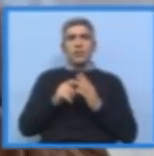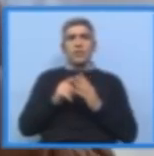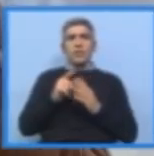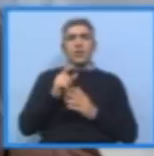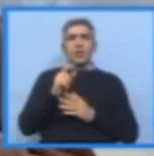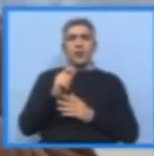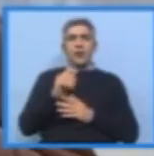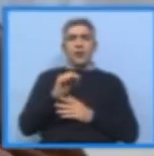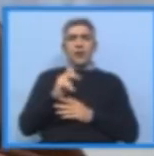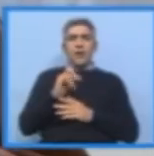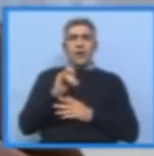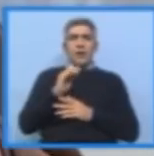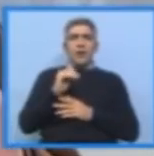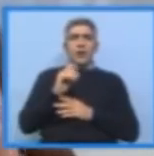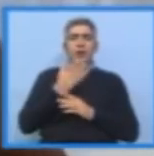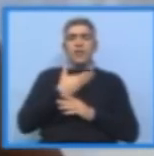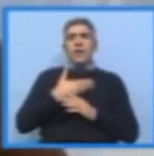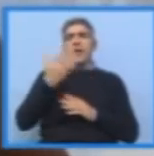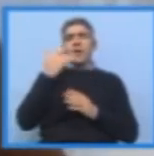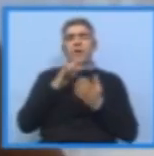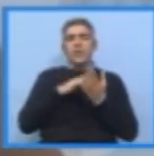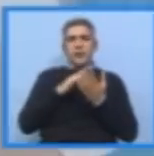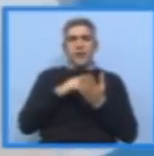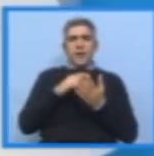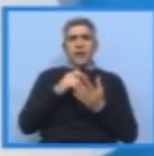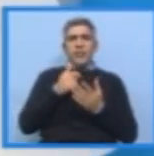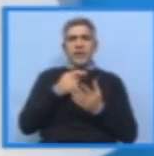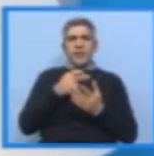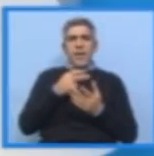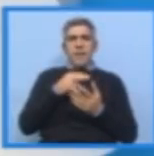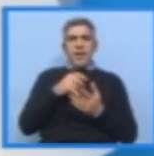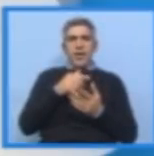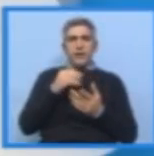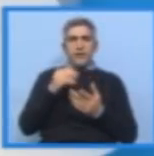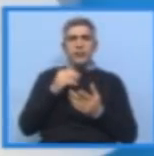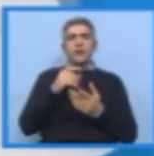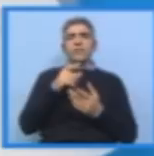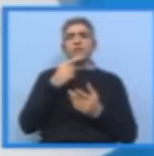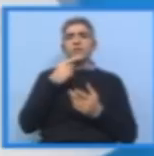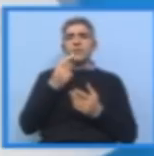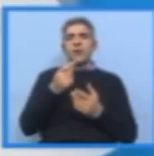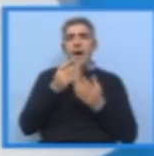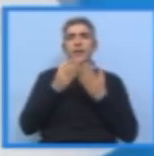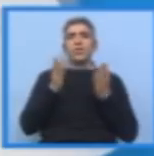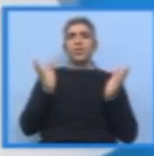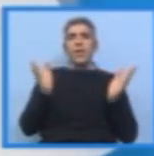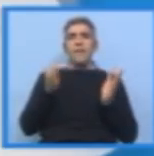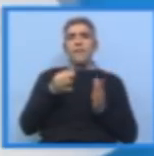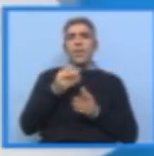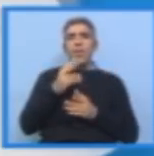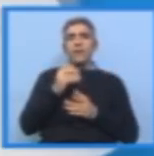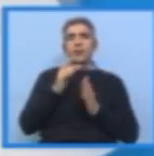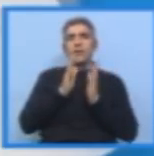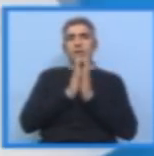como há outras passagens no Antigo Testamento, nomeadamente profetas, em que começa a haver uma abertura do povo de